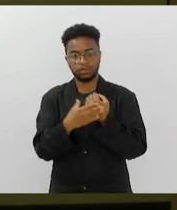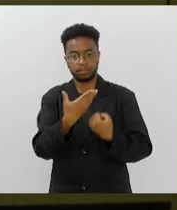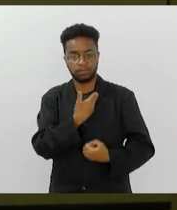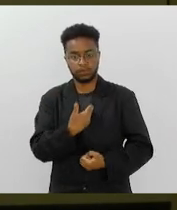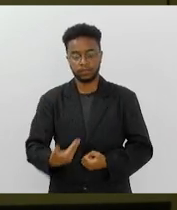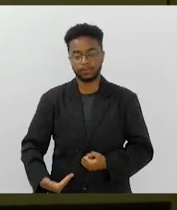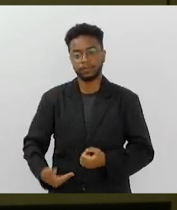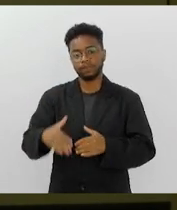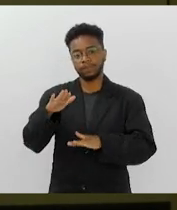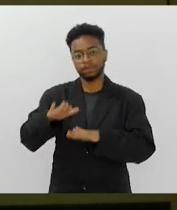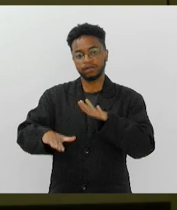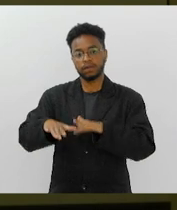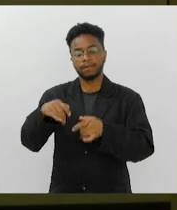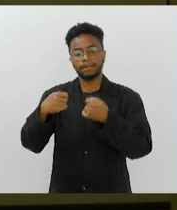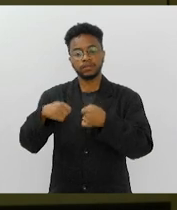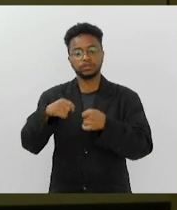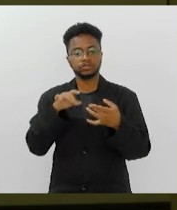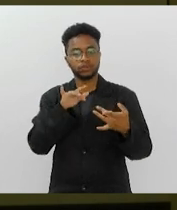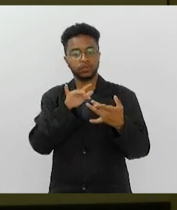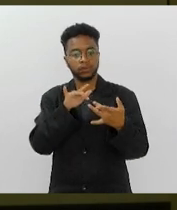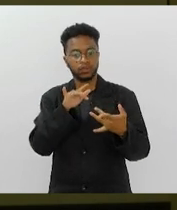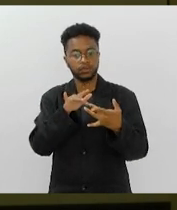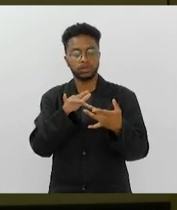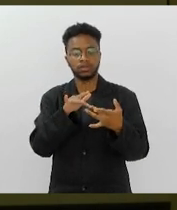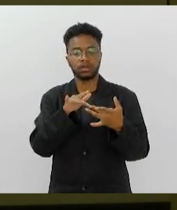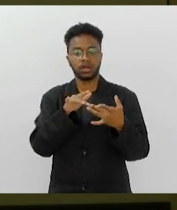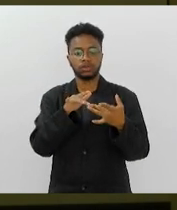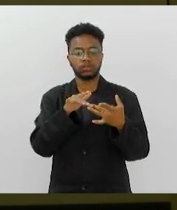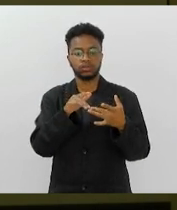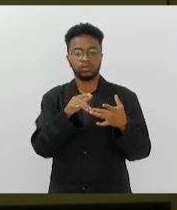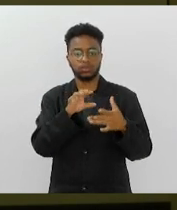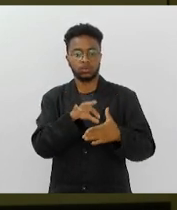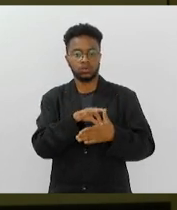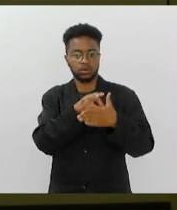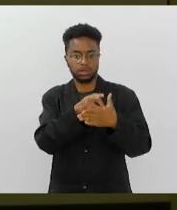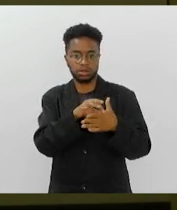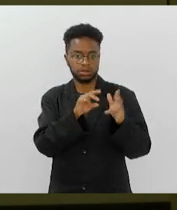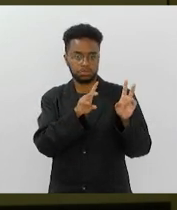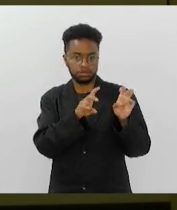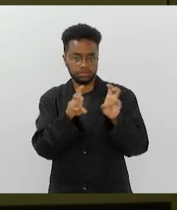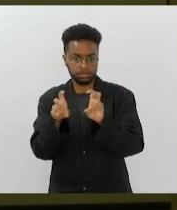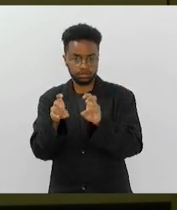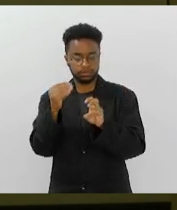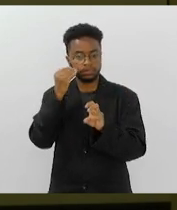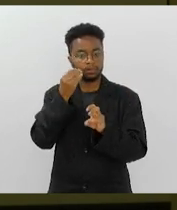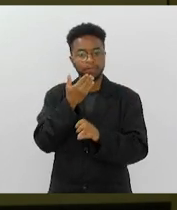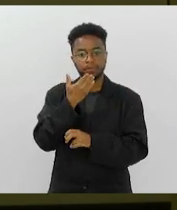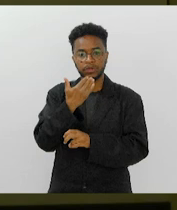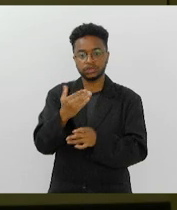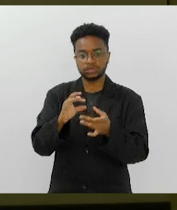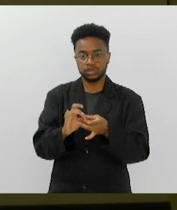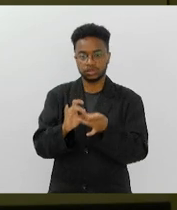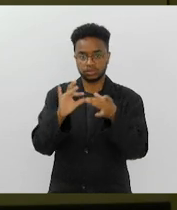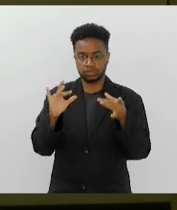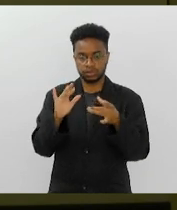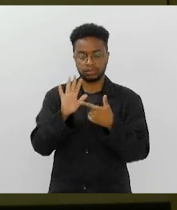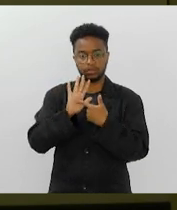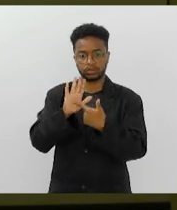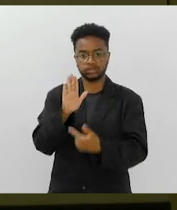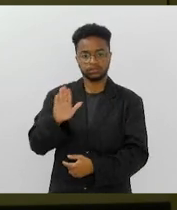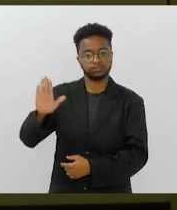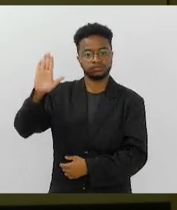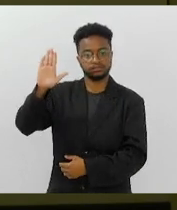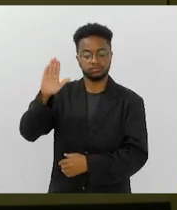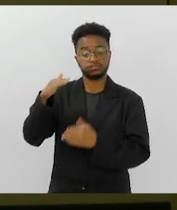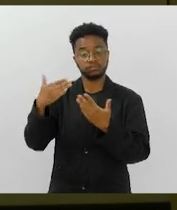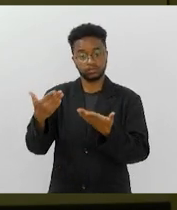com os titulares das pastas em questão para pedir autorização para apresentar uma candidatura. Então, copiem